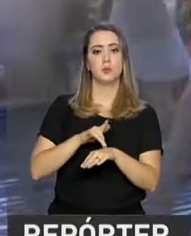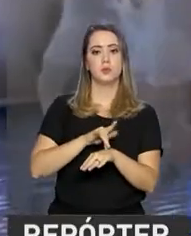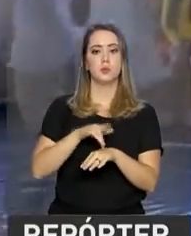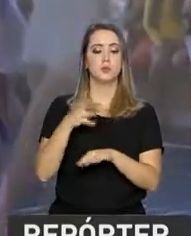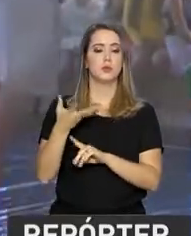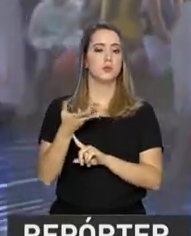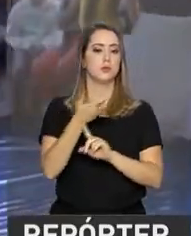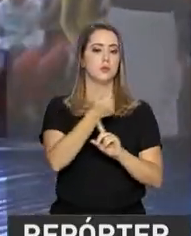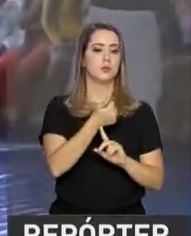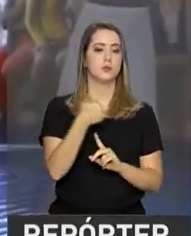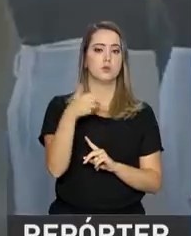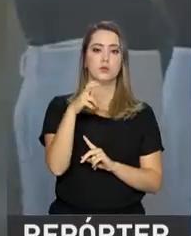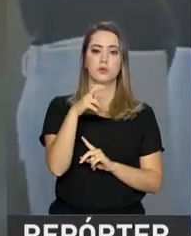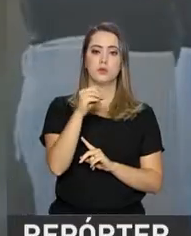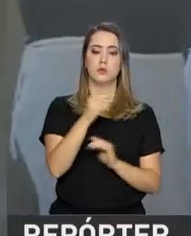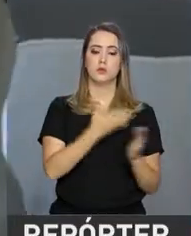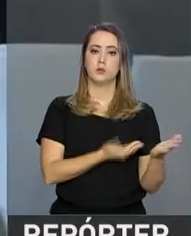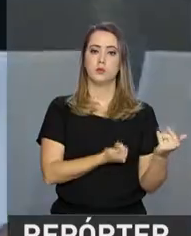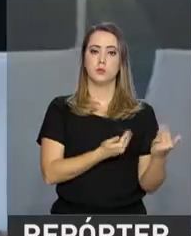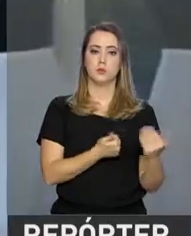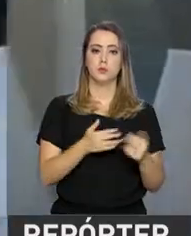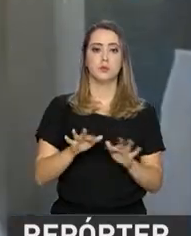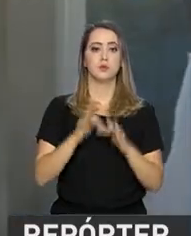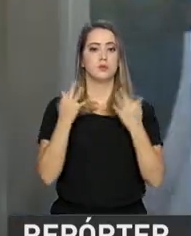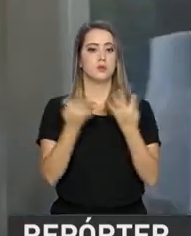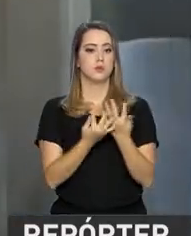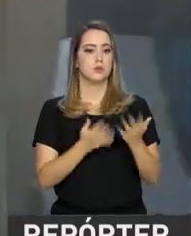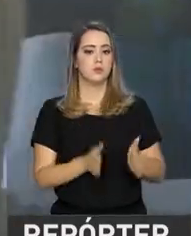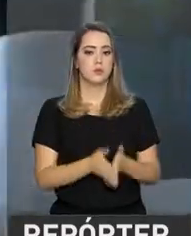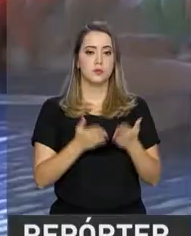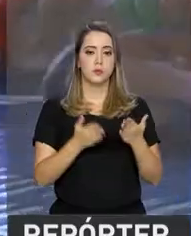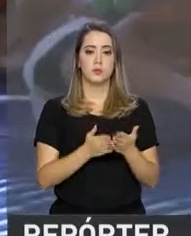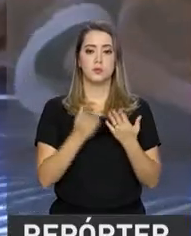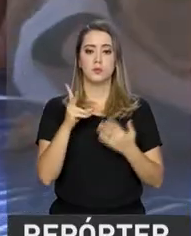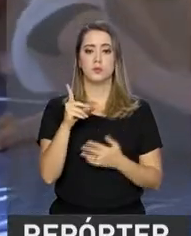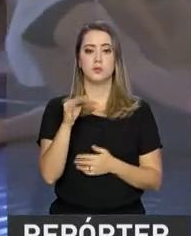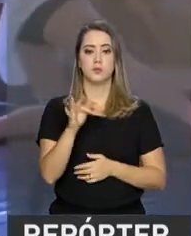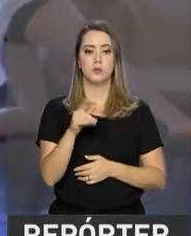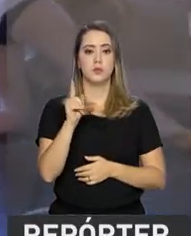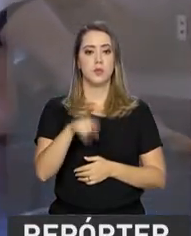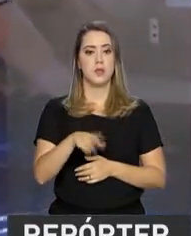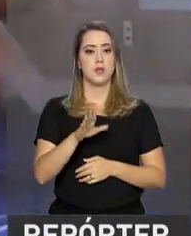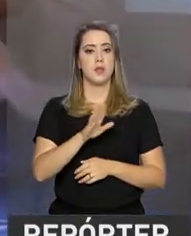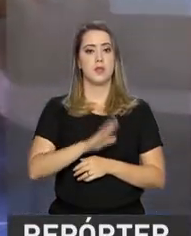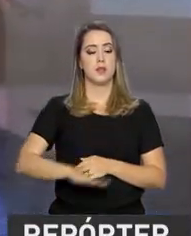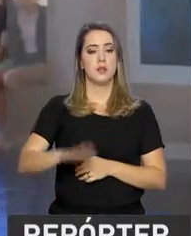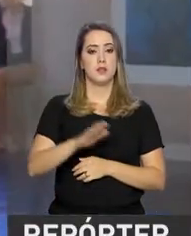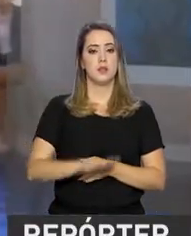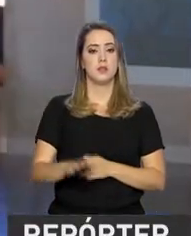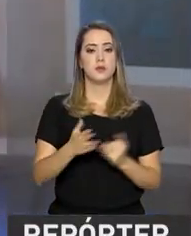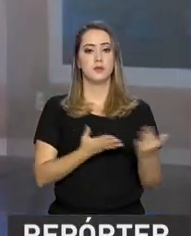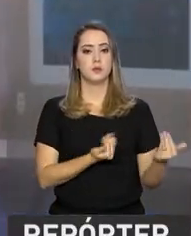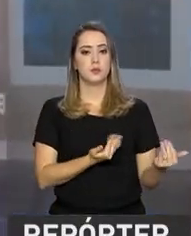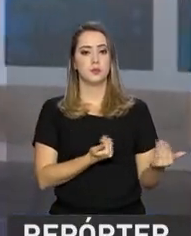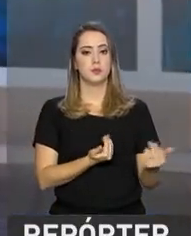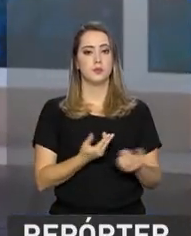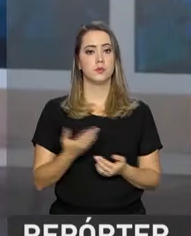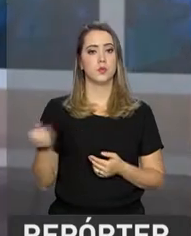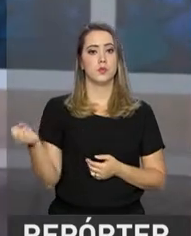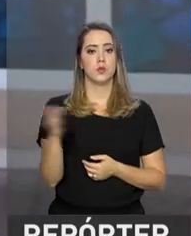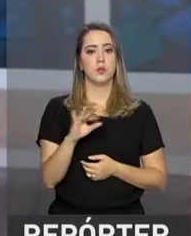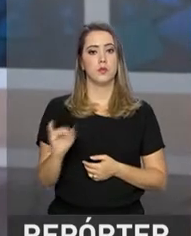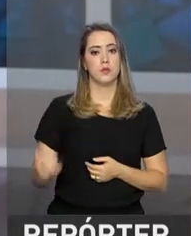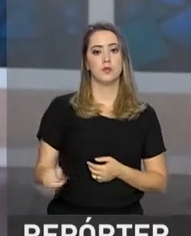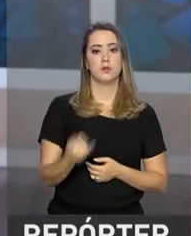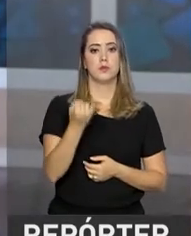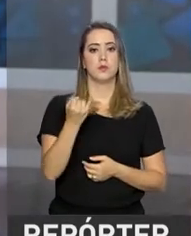150 jovens de famílias de baixa renda do distrito federal são crianças e adolescentes que ganha uma nova oportunidade